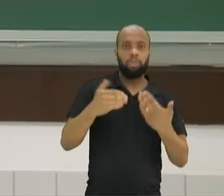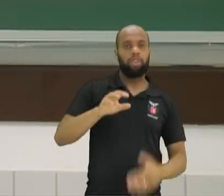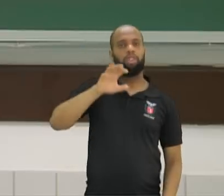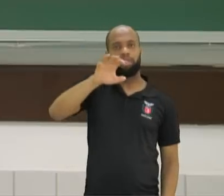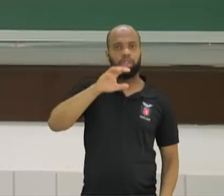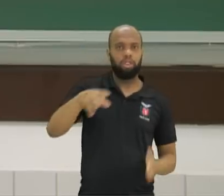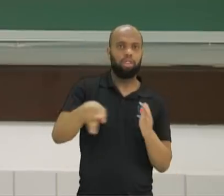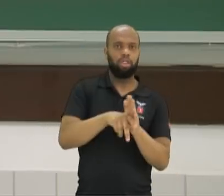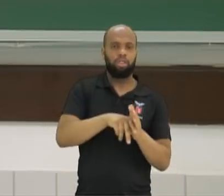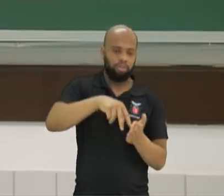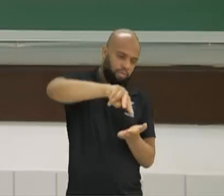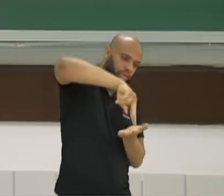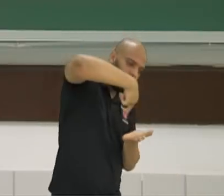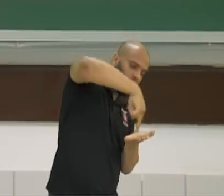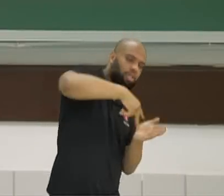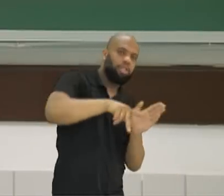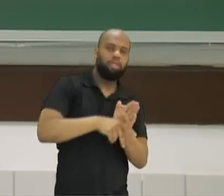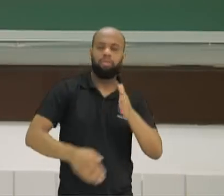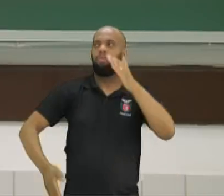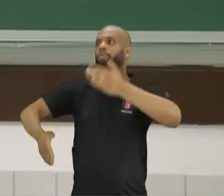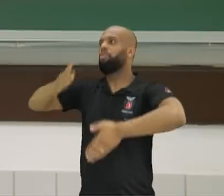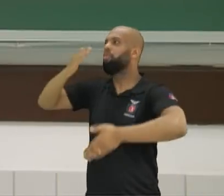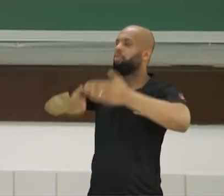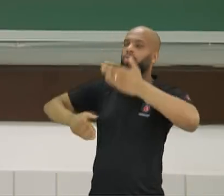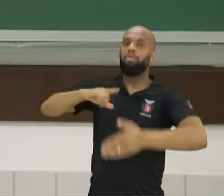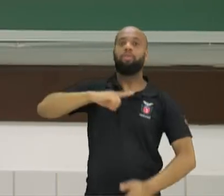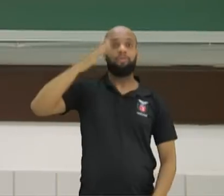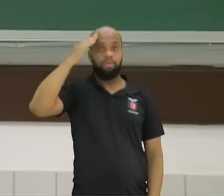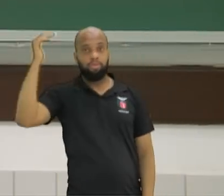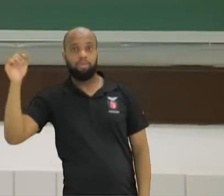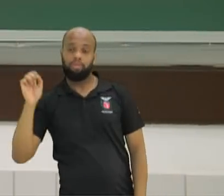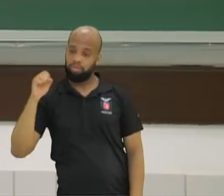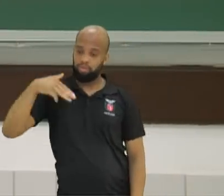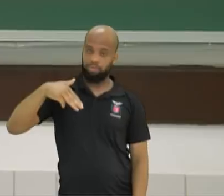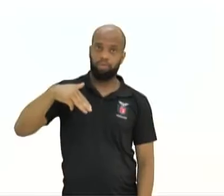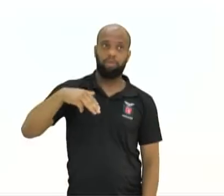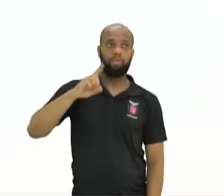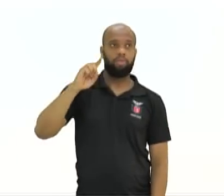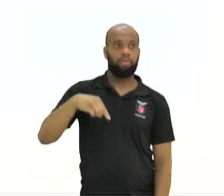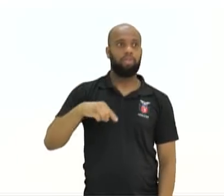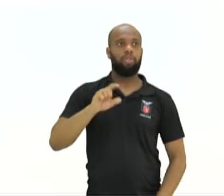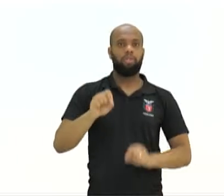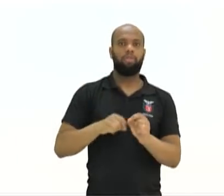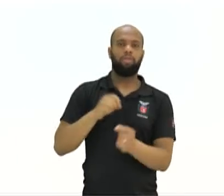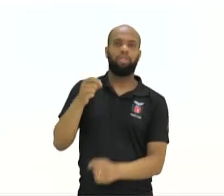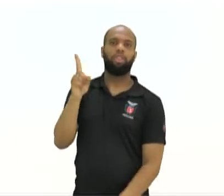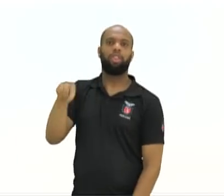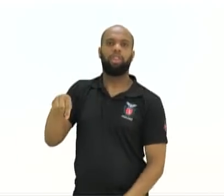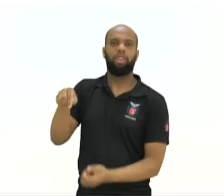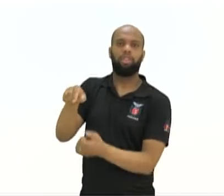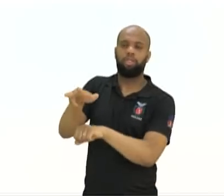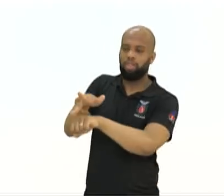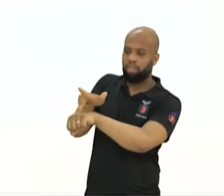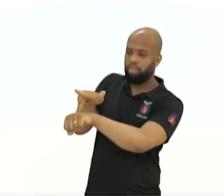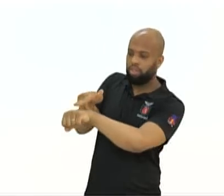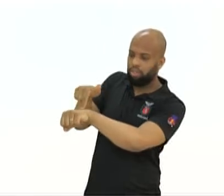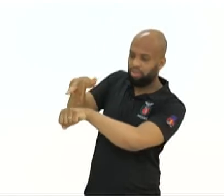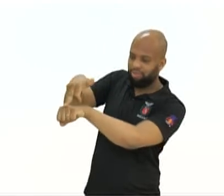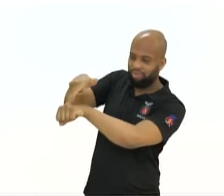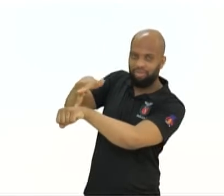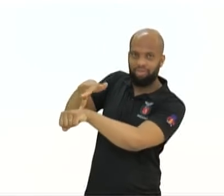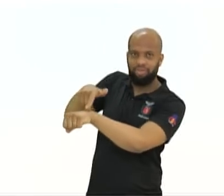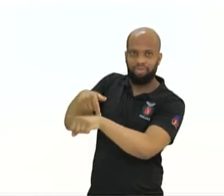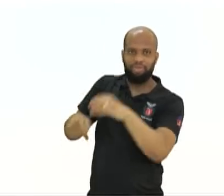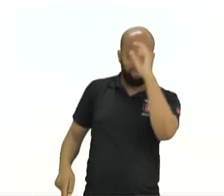Essa dança do robô, ela foi popularizada por quem? Por Michael Jackson, ainda jovem, quando